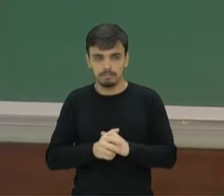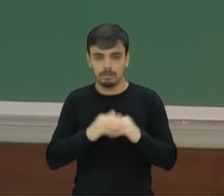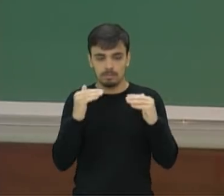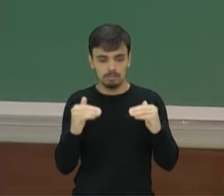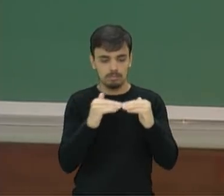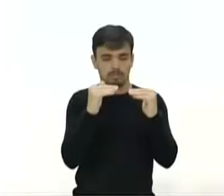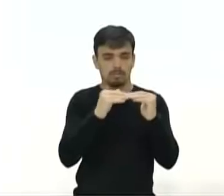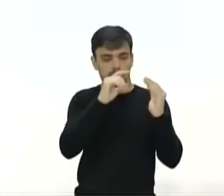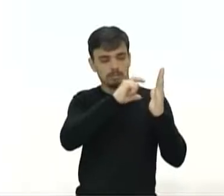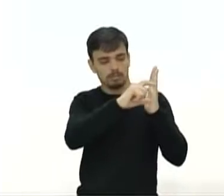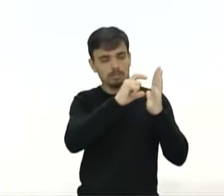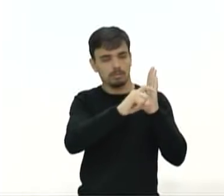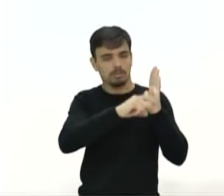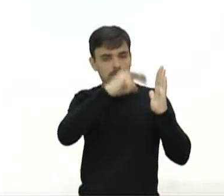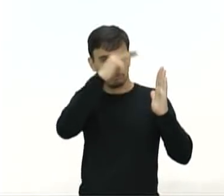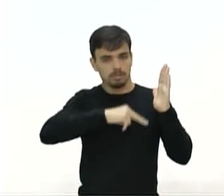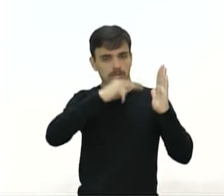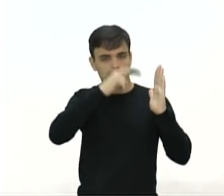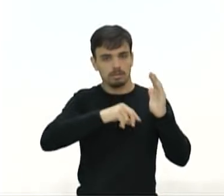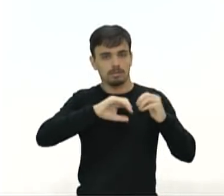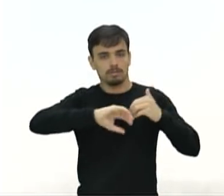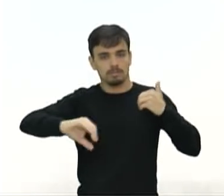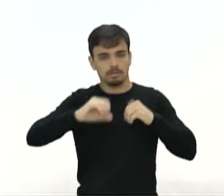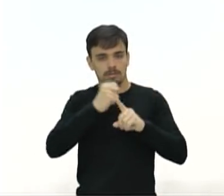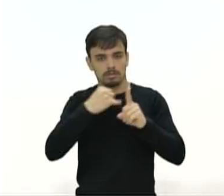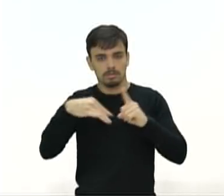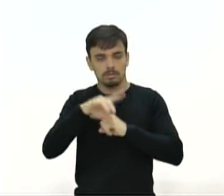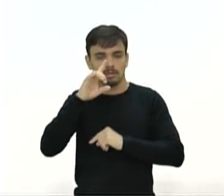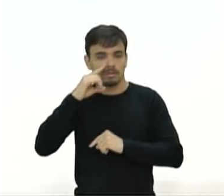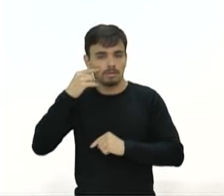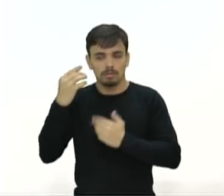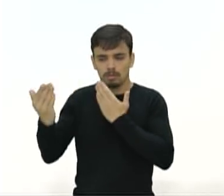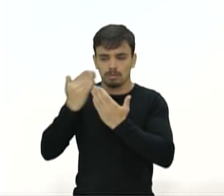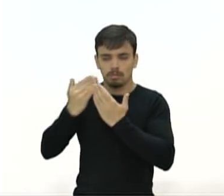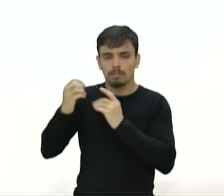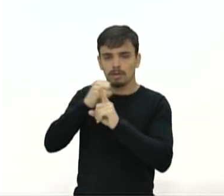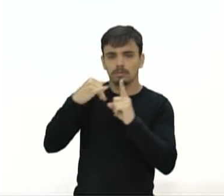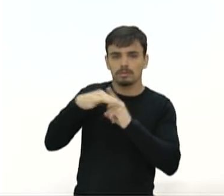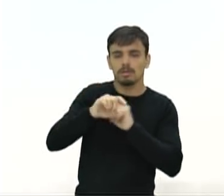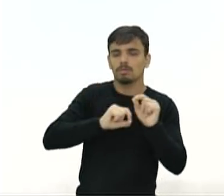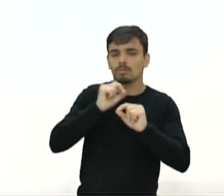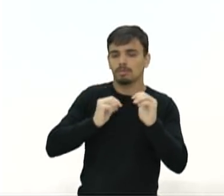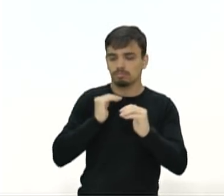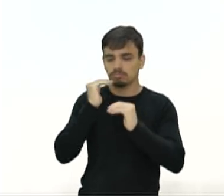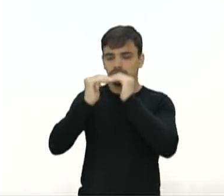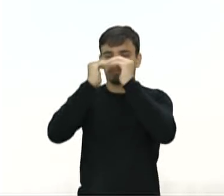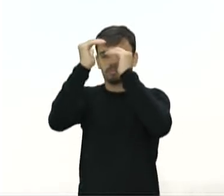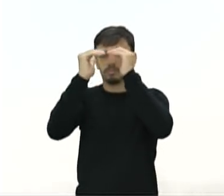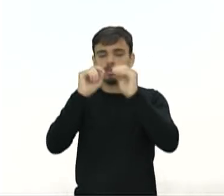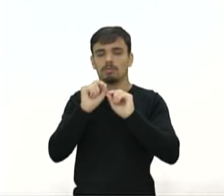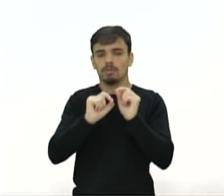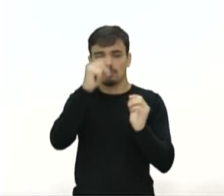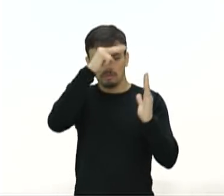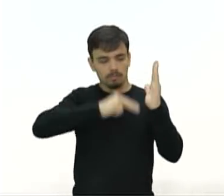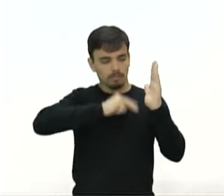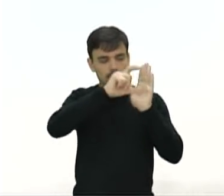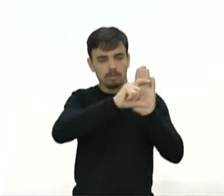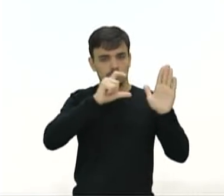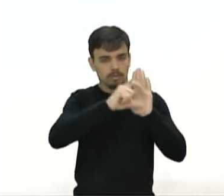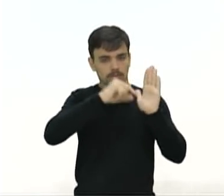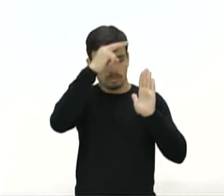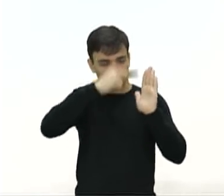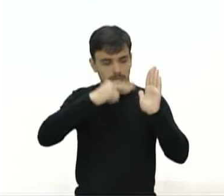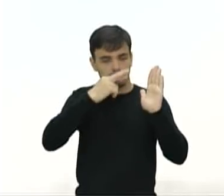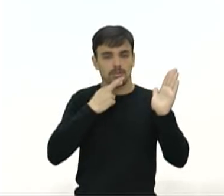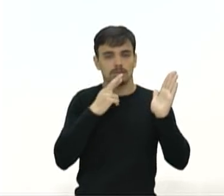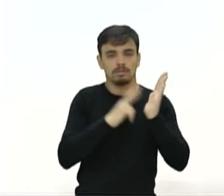com o trecho lido da obra Divisão do Trabalho Social, Durkheim compara as sociedades avançadas. Revejam o trecho que a gente acabou de